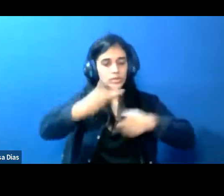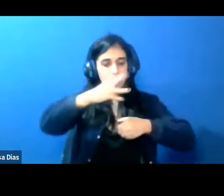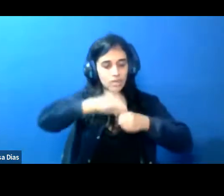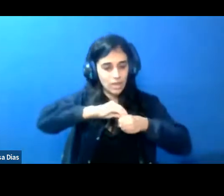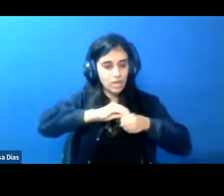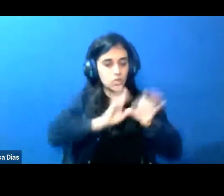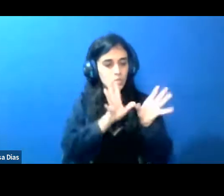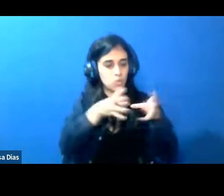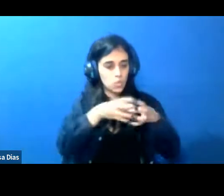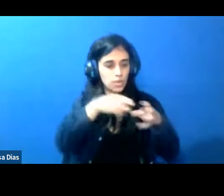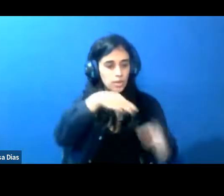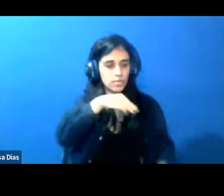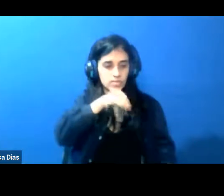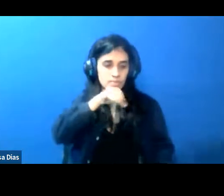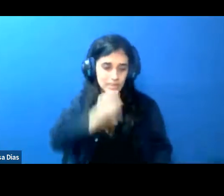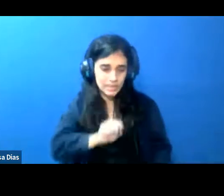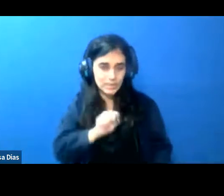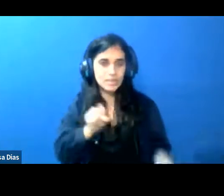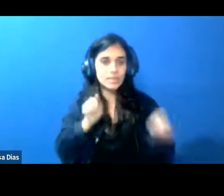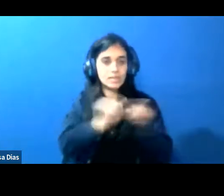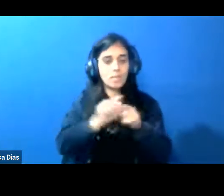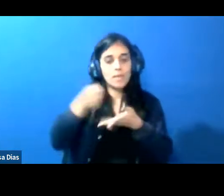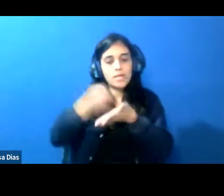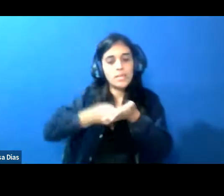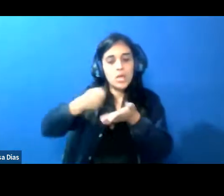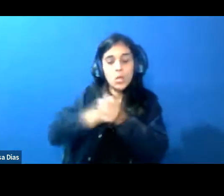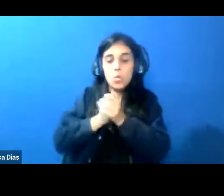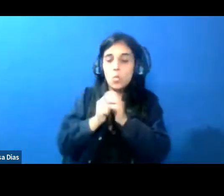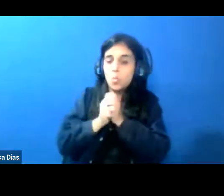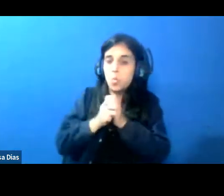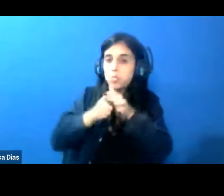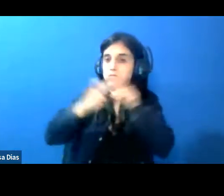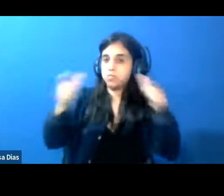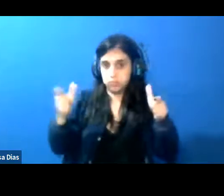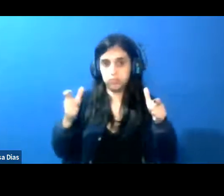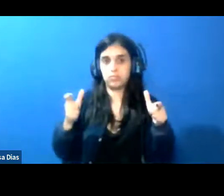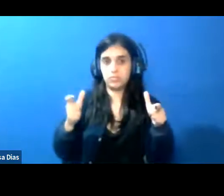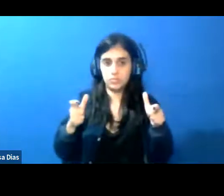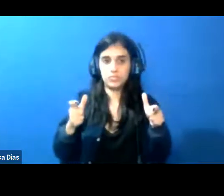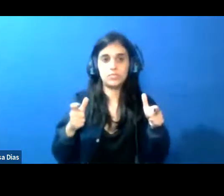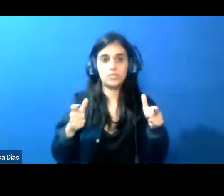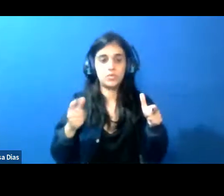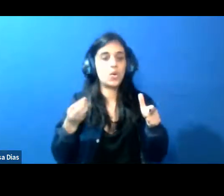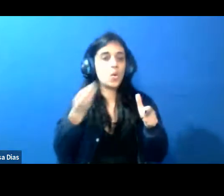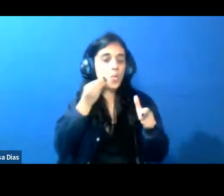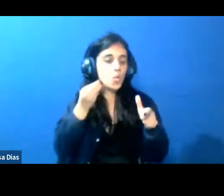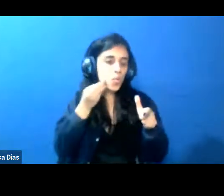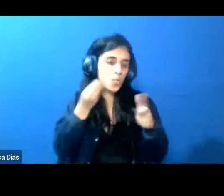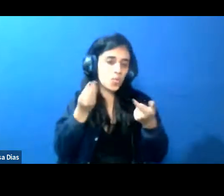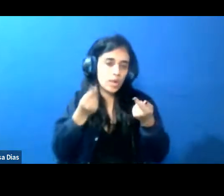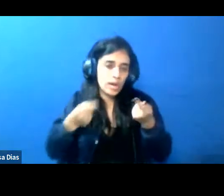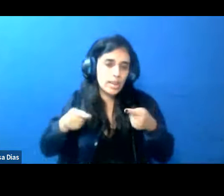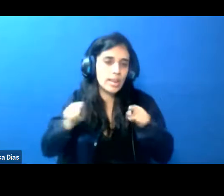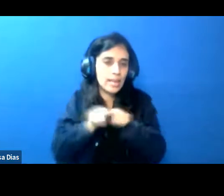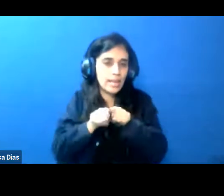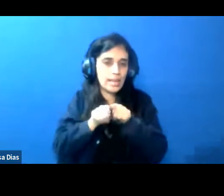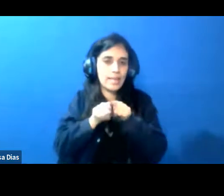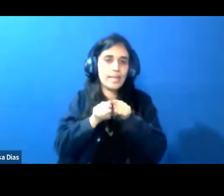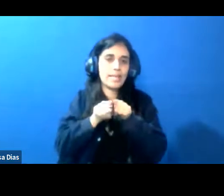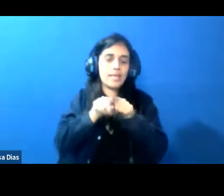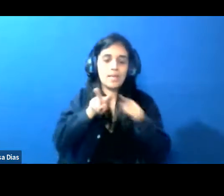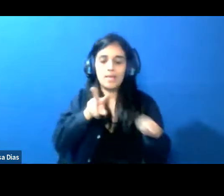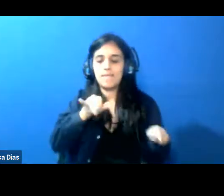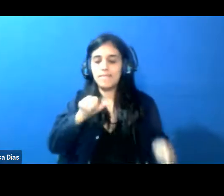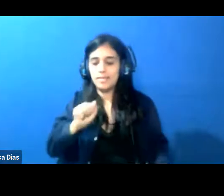enquanto MMC, e da luta mais externa, obviamente aliadas aí à Via Campesina e